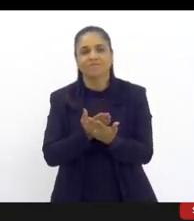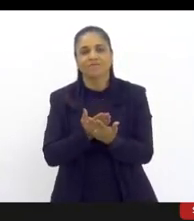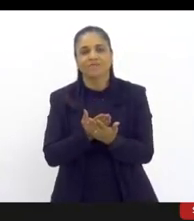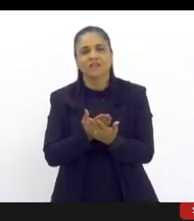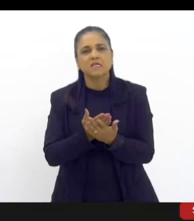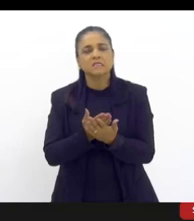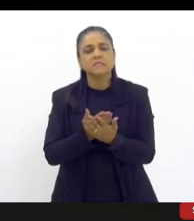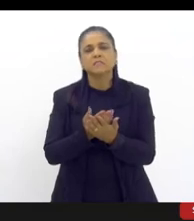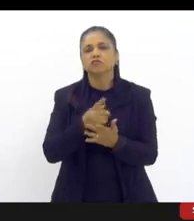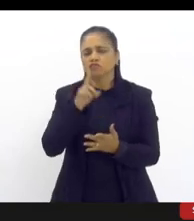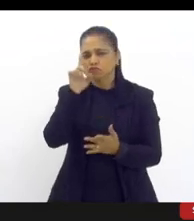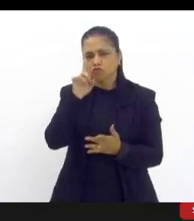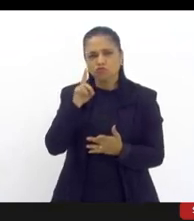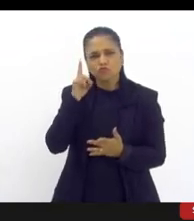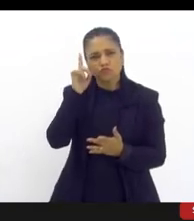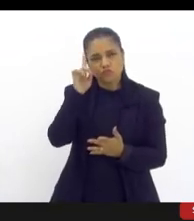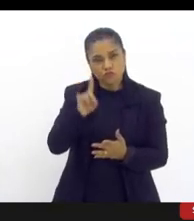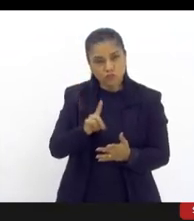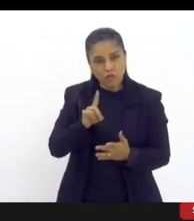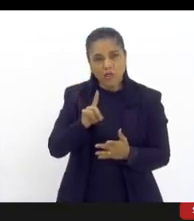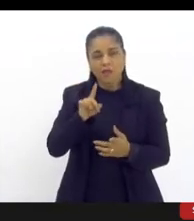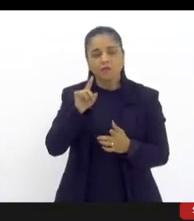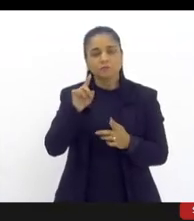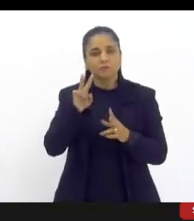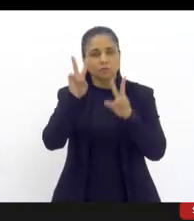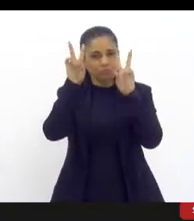defensor dos direitos, como